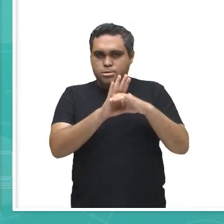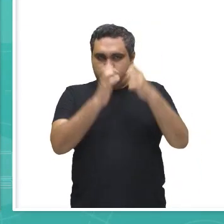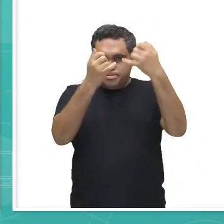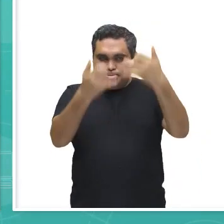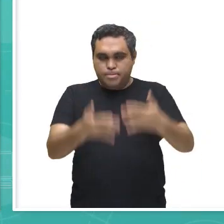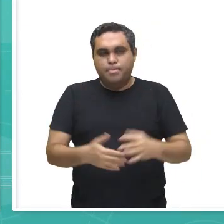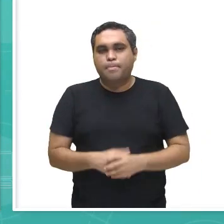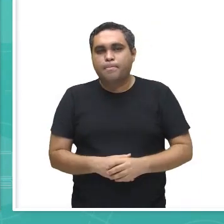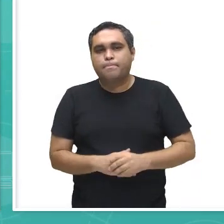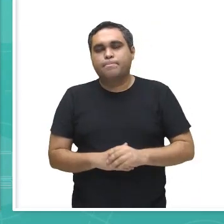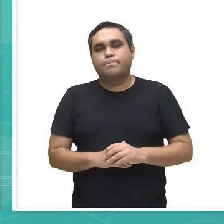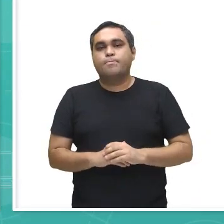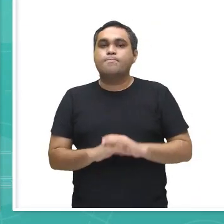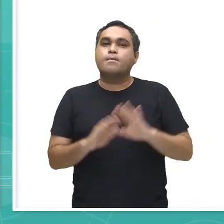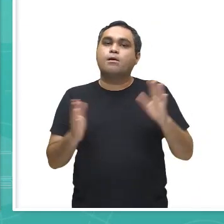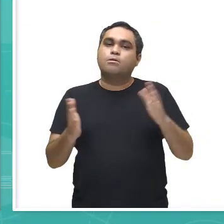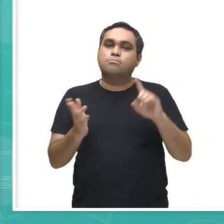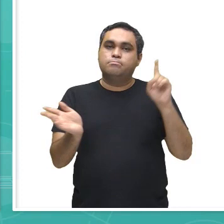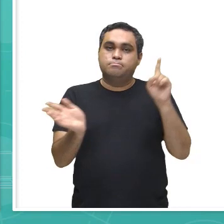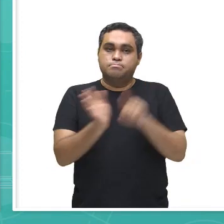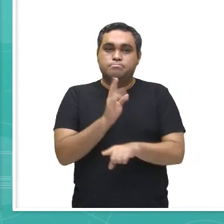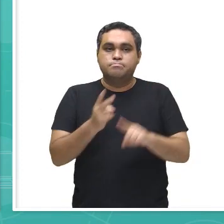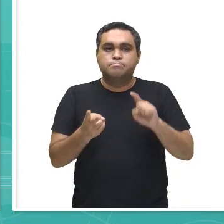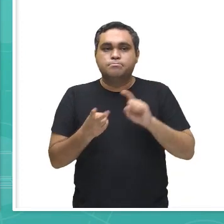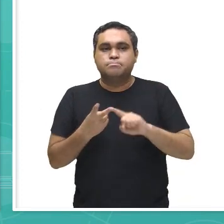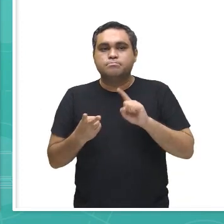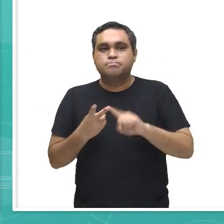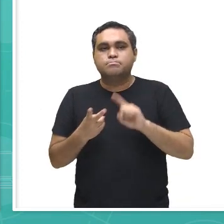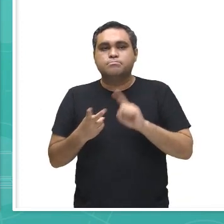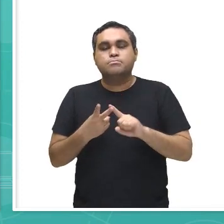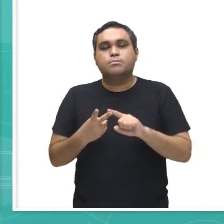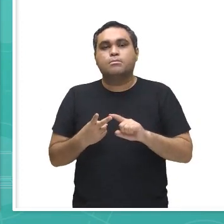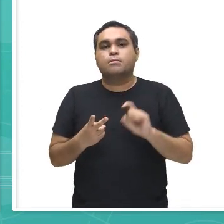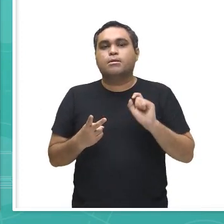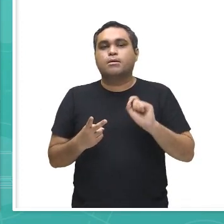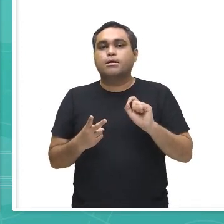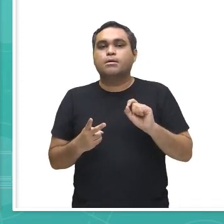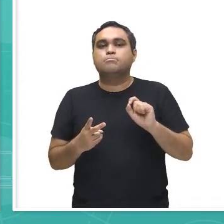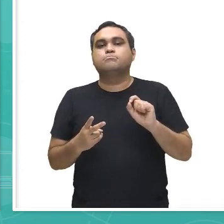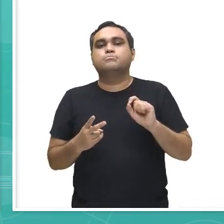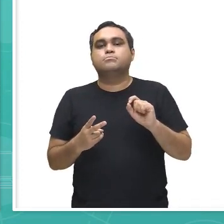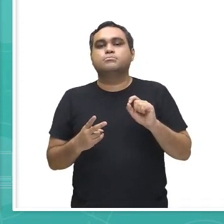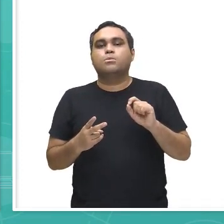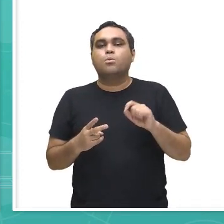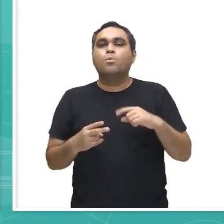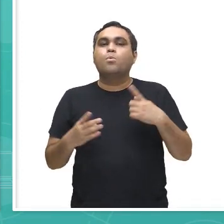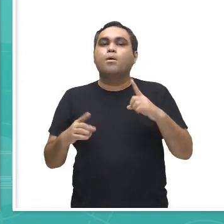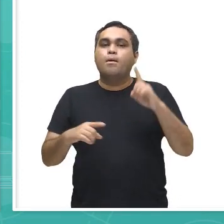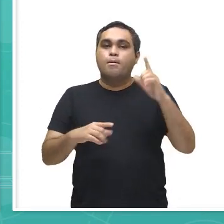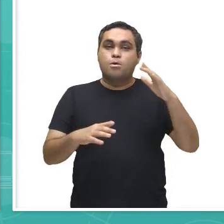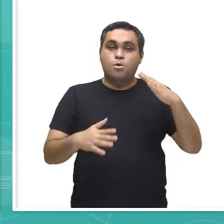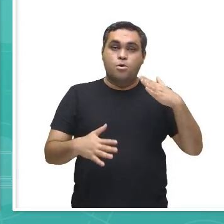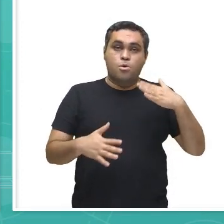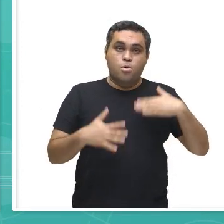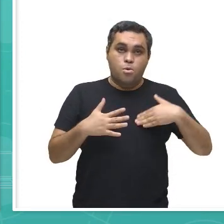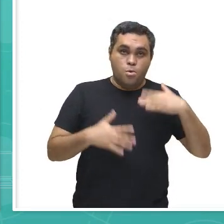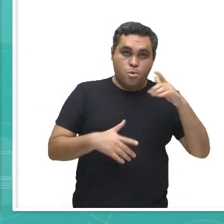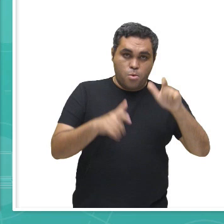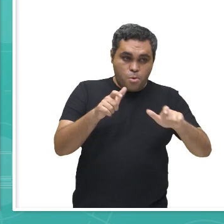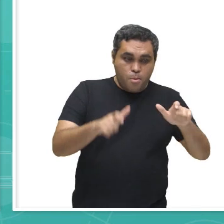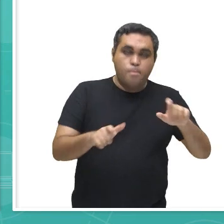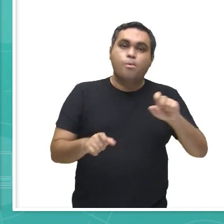vamos observar a nossa segunda questão. Olha só. Identifique os materiais como corpo